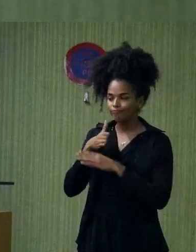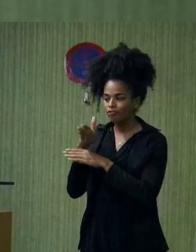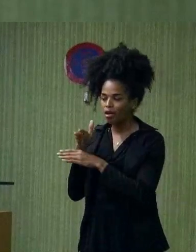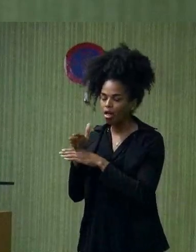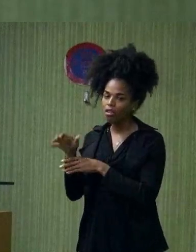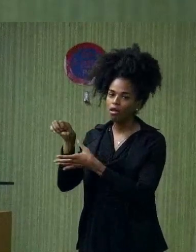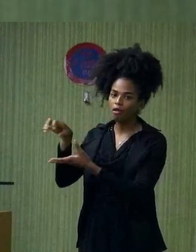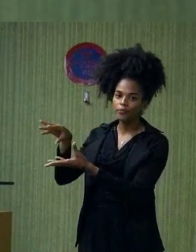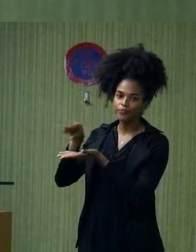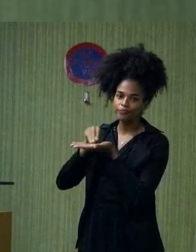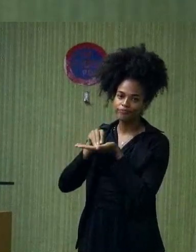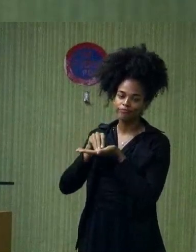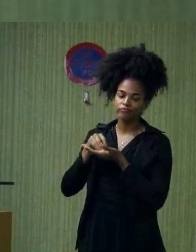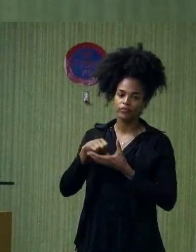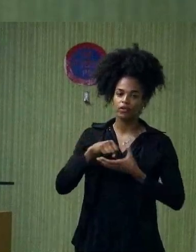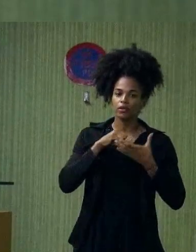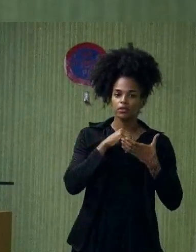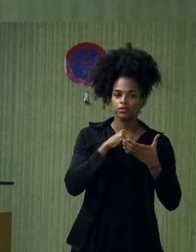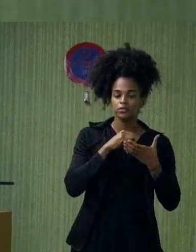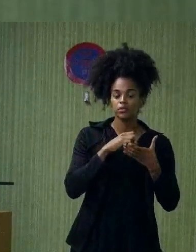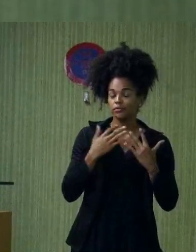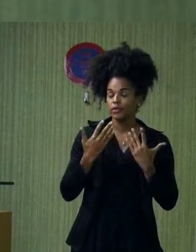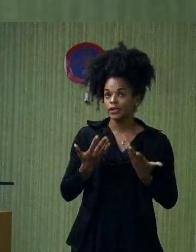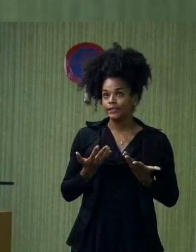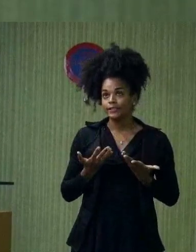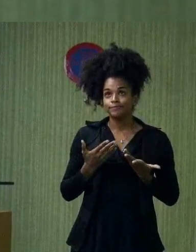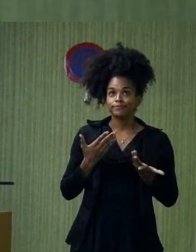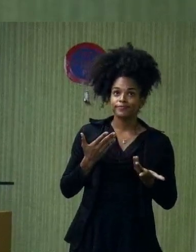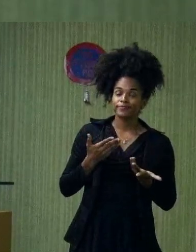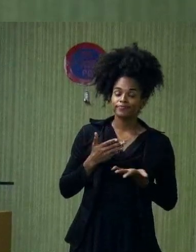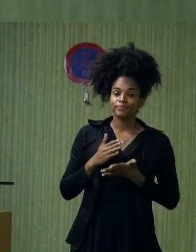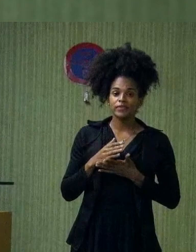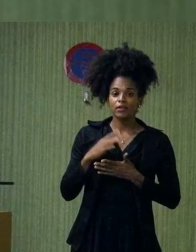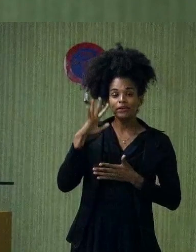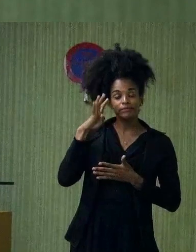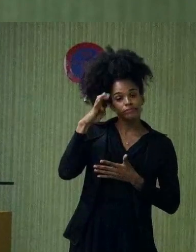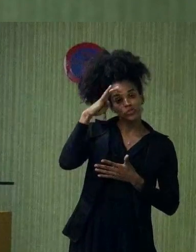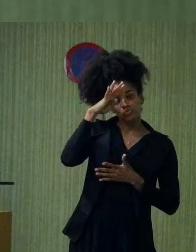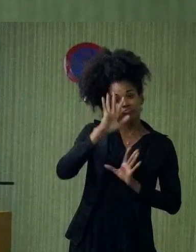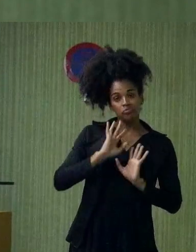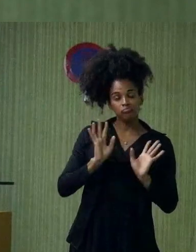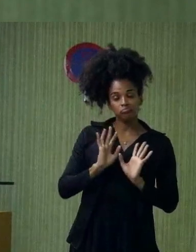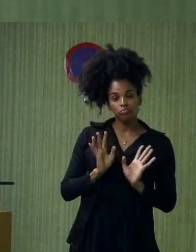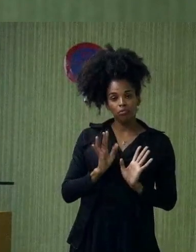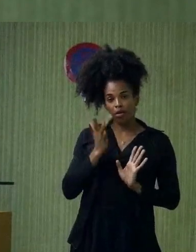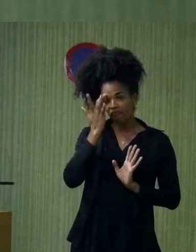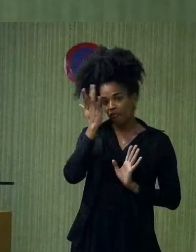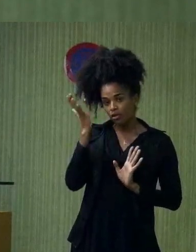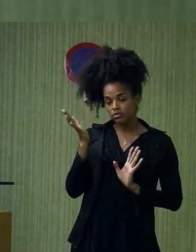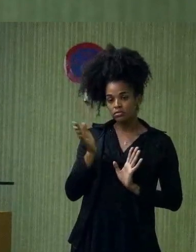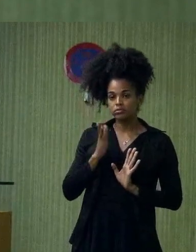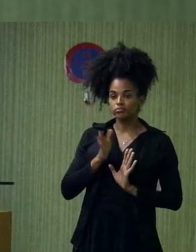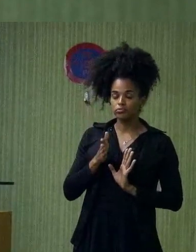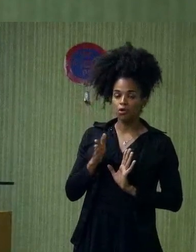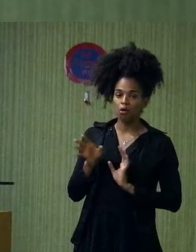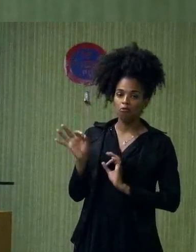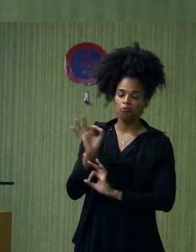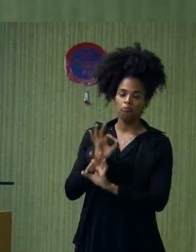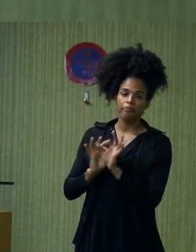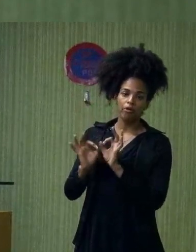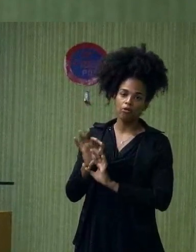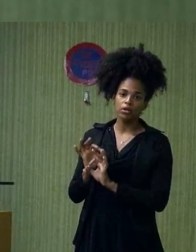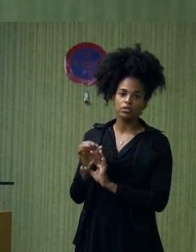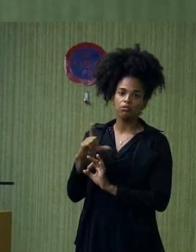e se eh conduzir que não é difícil porque geralmente eles têm entre um e outro que ajuda né na